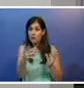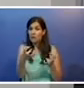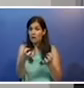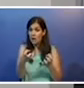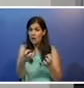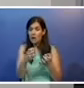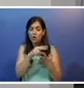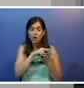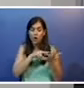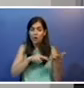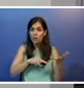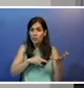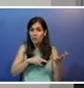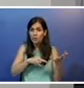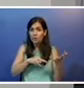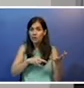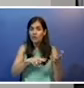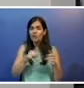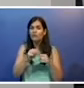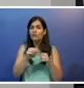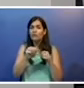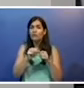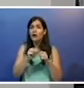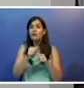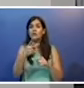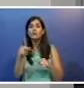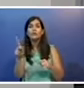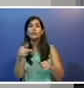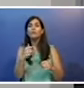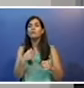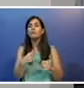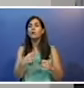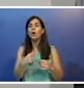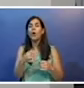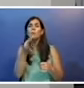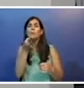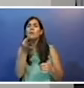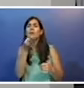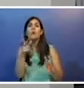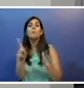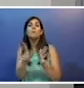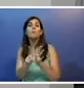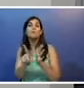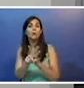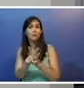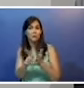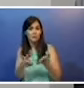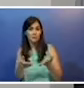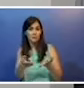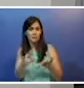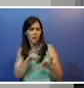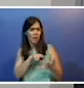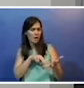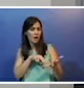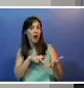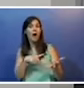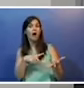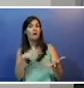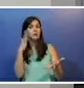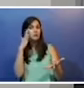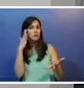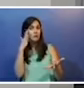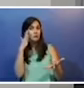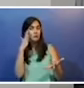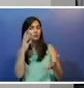leitor e levá-lo a assumir como suas as ideias e opiniões de quem está falando, do enunciador.